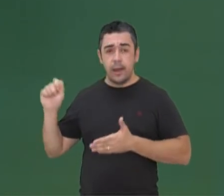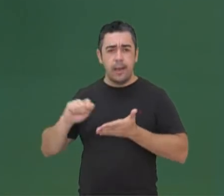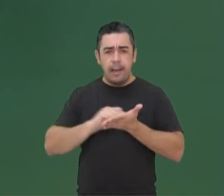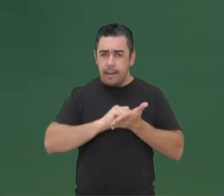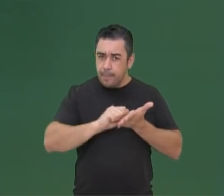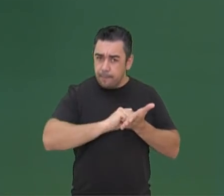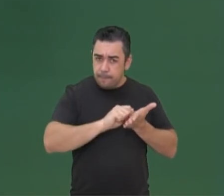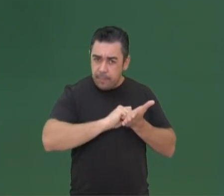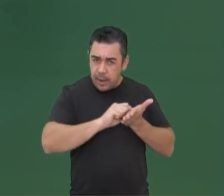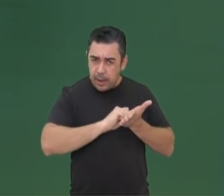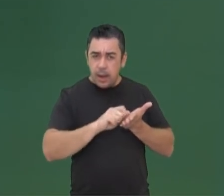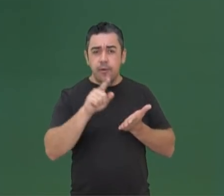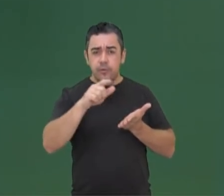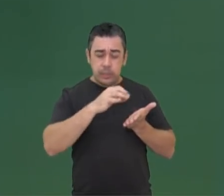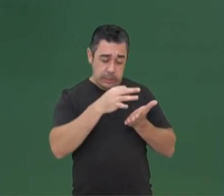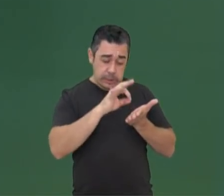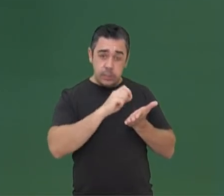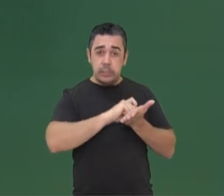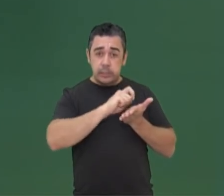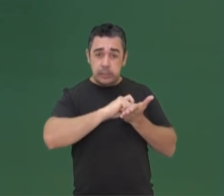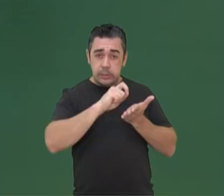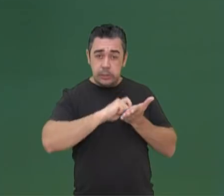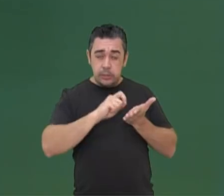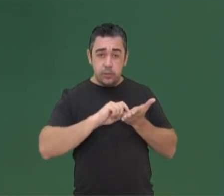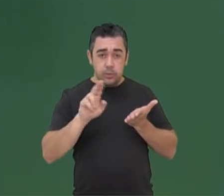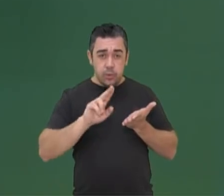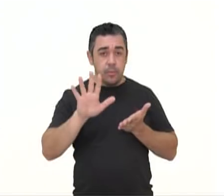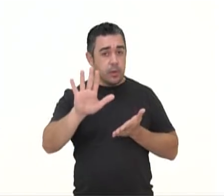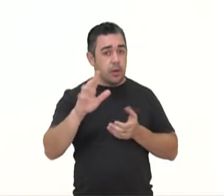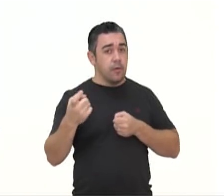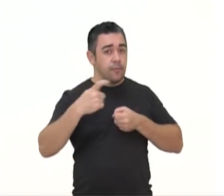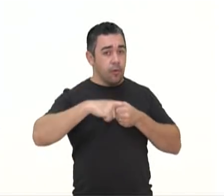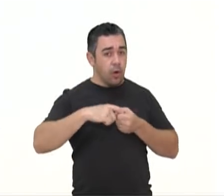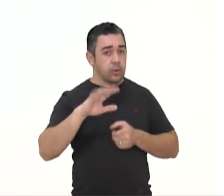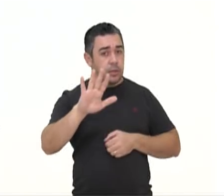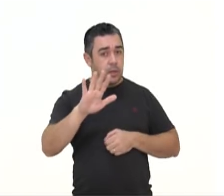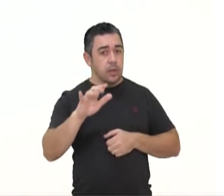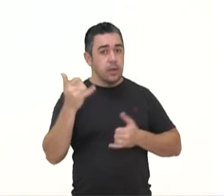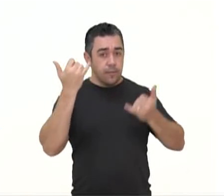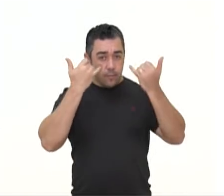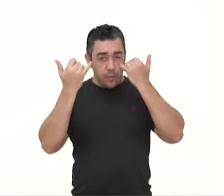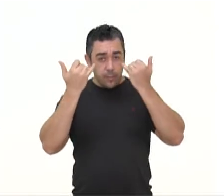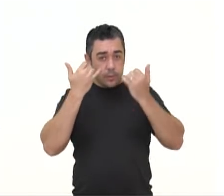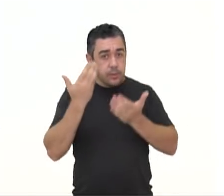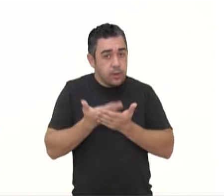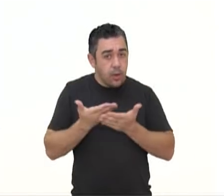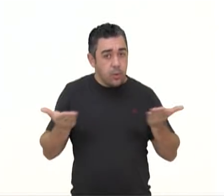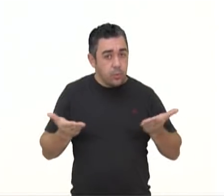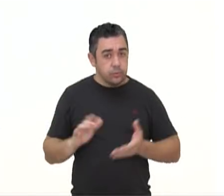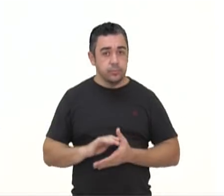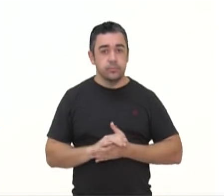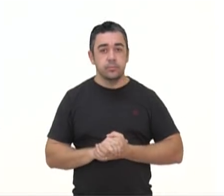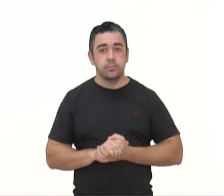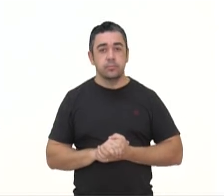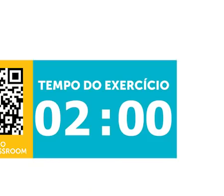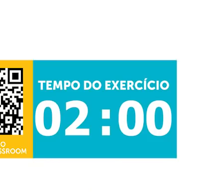apagar se você errou, para corrigir e daqui a pouco a gente volta com as informações da nossa aula de hoje.